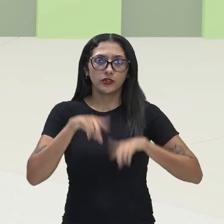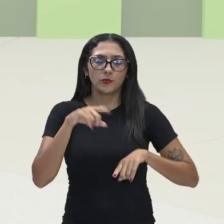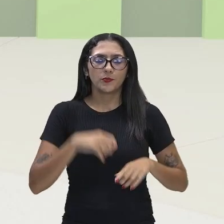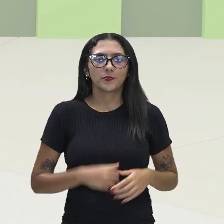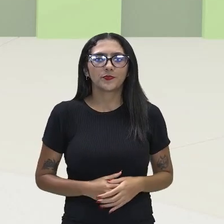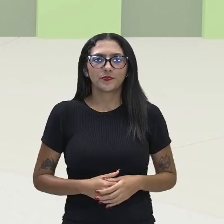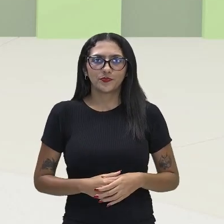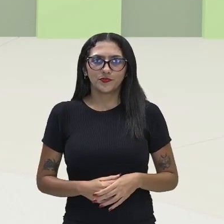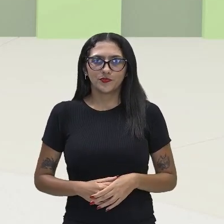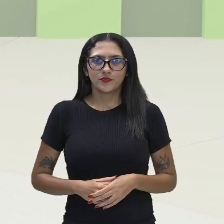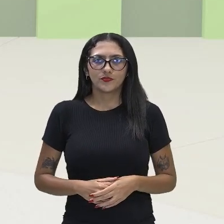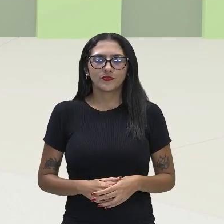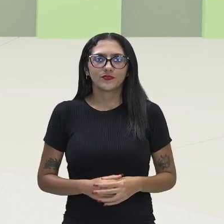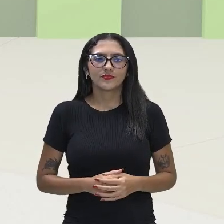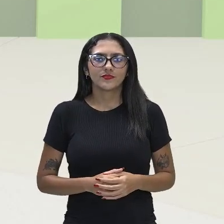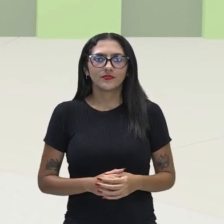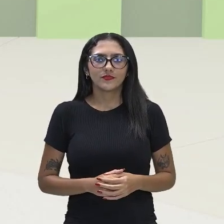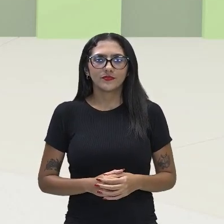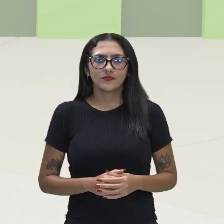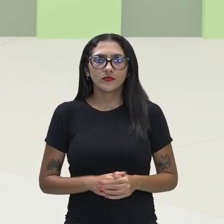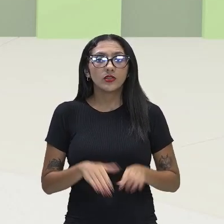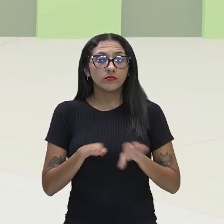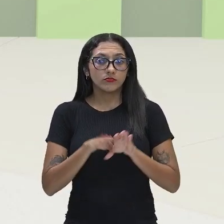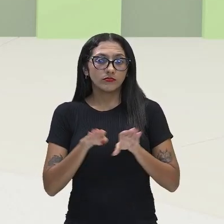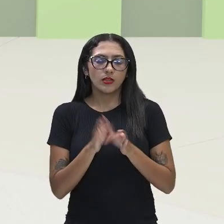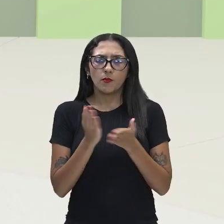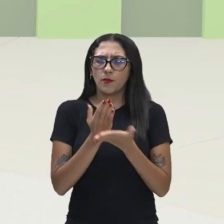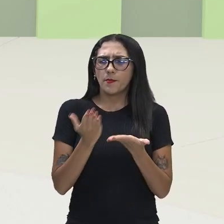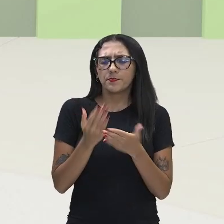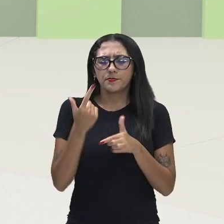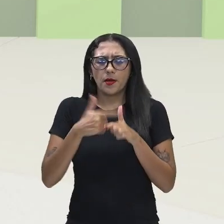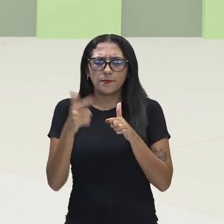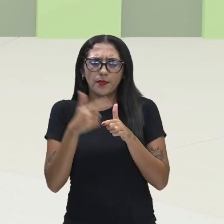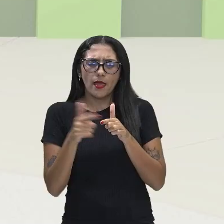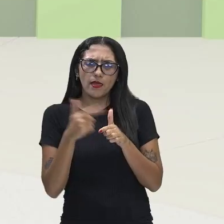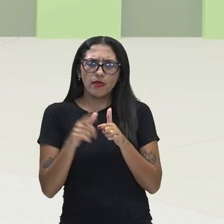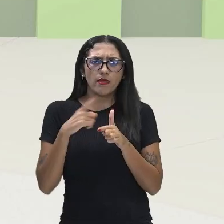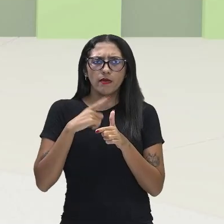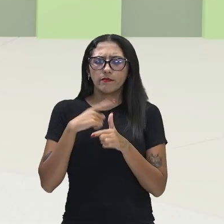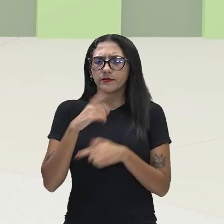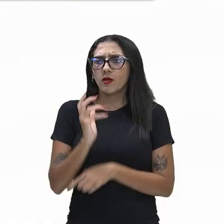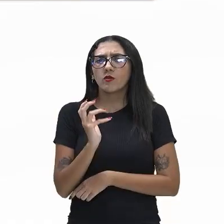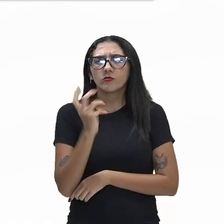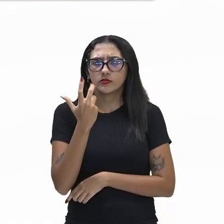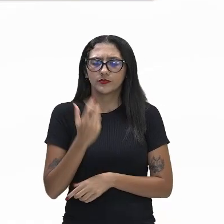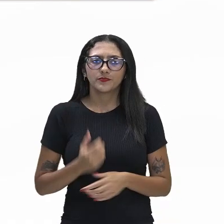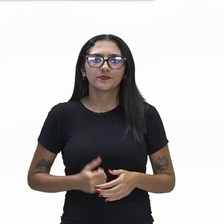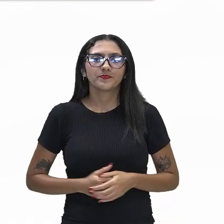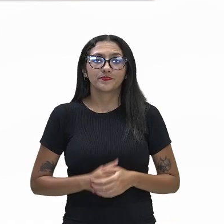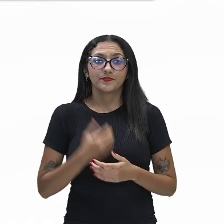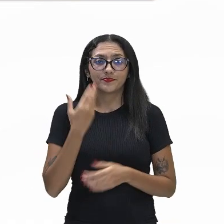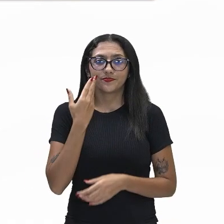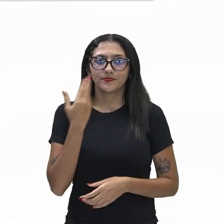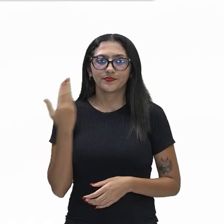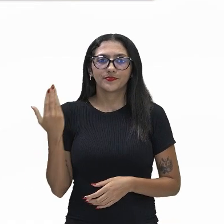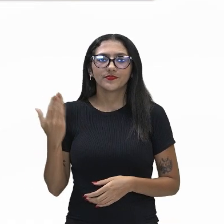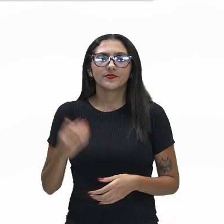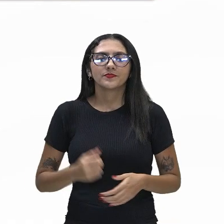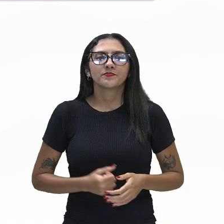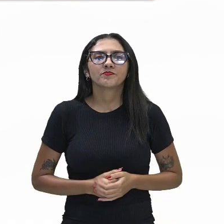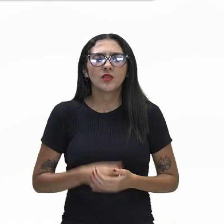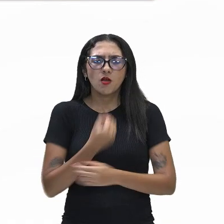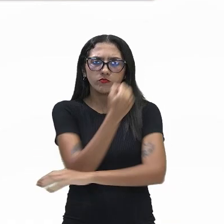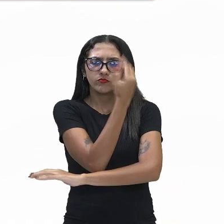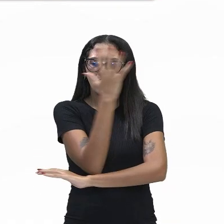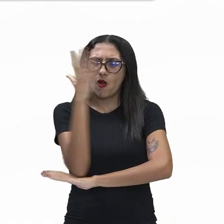nós temos também os principais impactos ambientais que podem ser causados pelo homem. Vejam aí que o